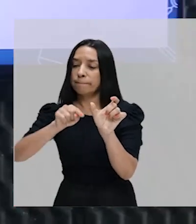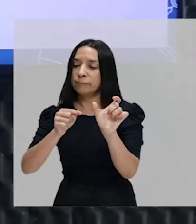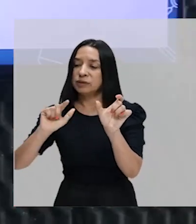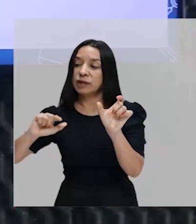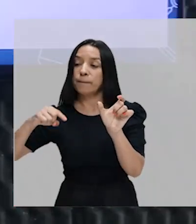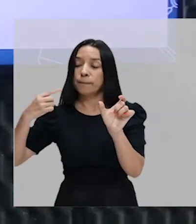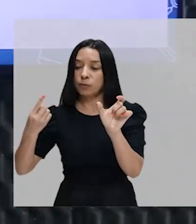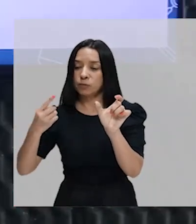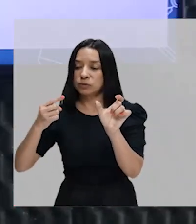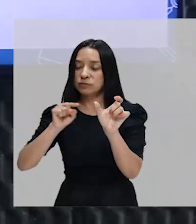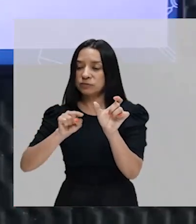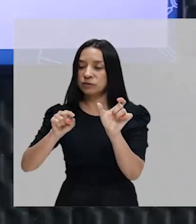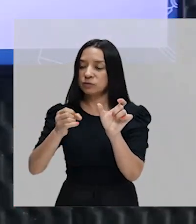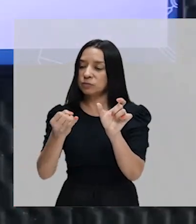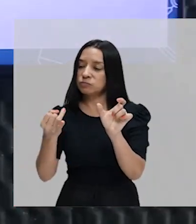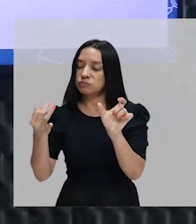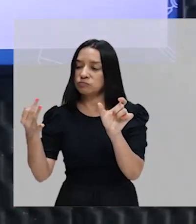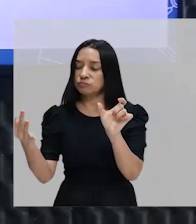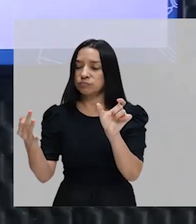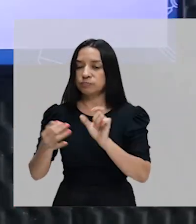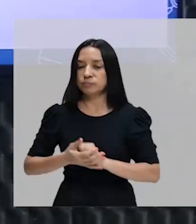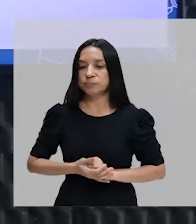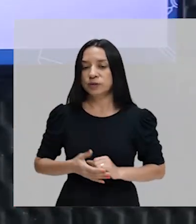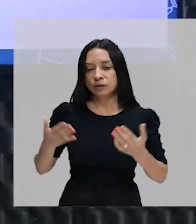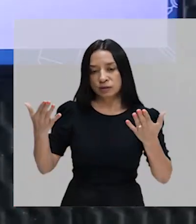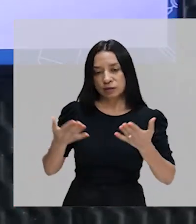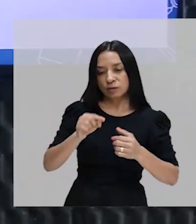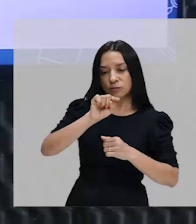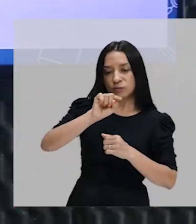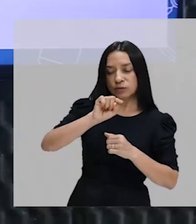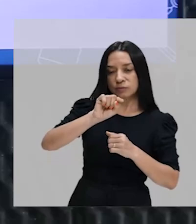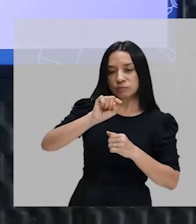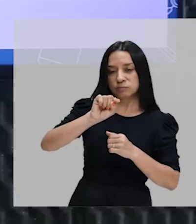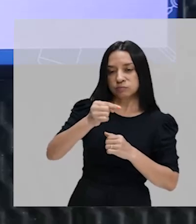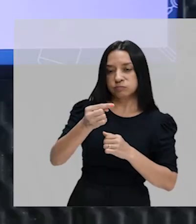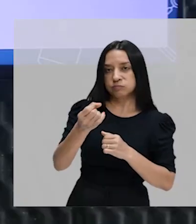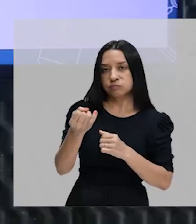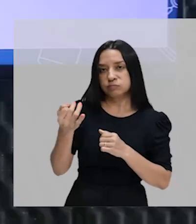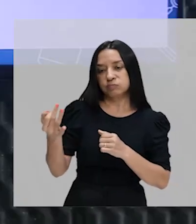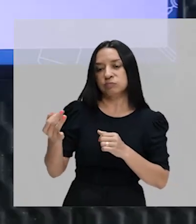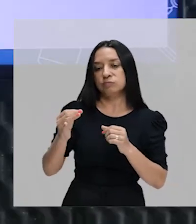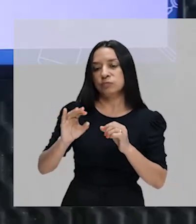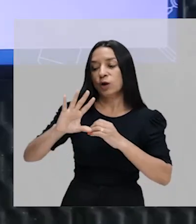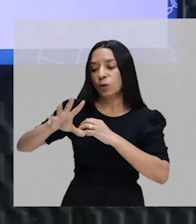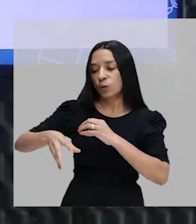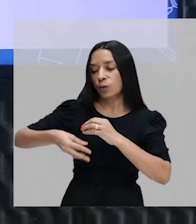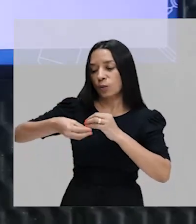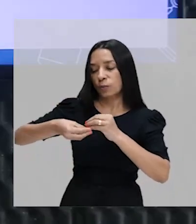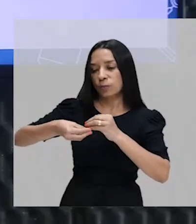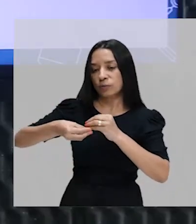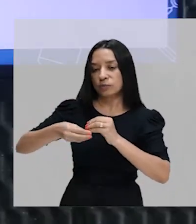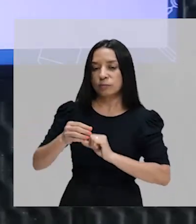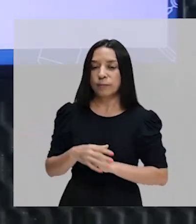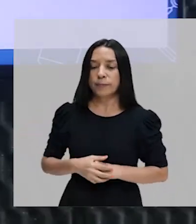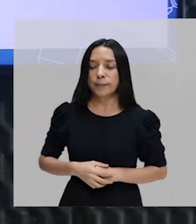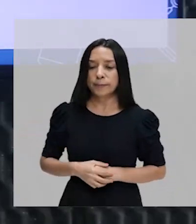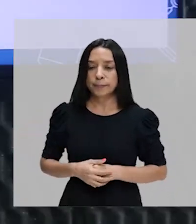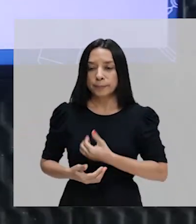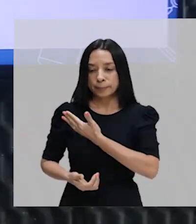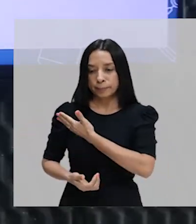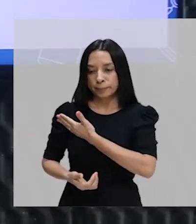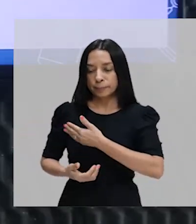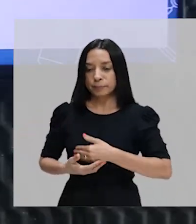chamada dízima periódica composta. E agora, como é que eu defino a dízima periódica composta?